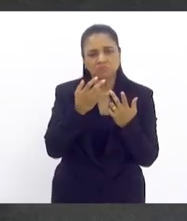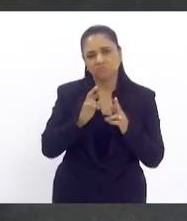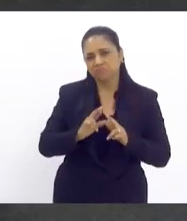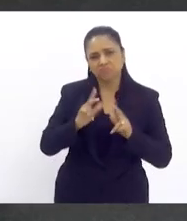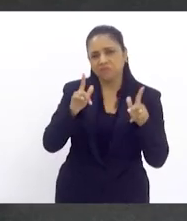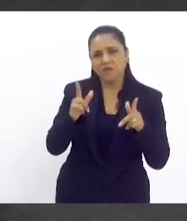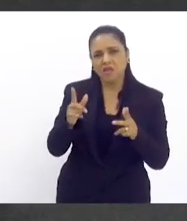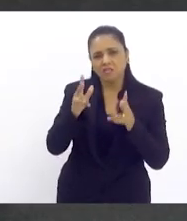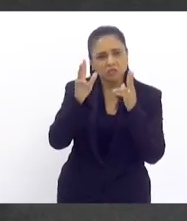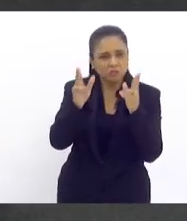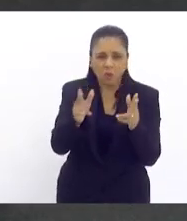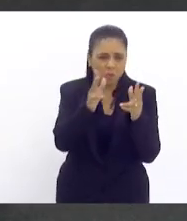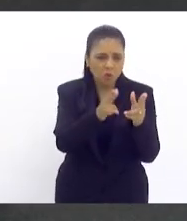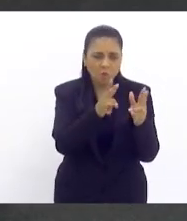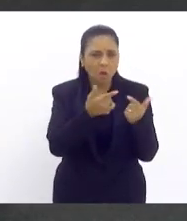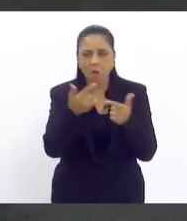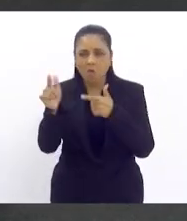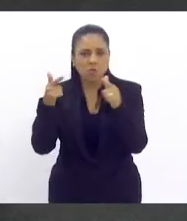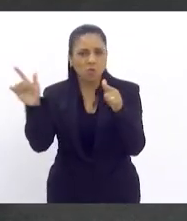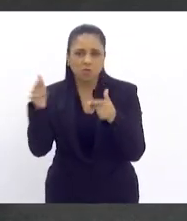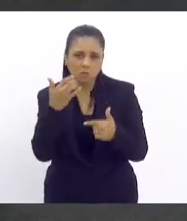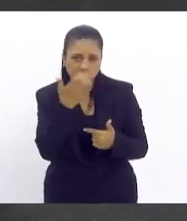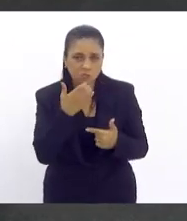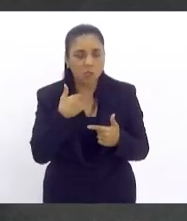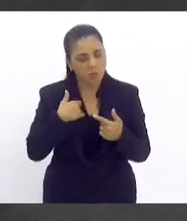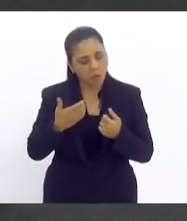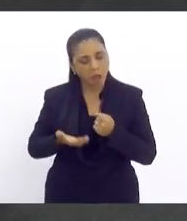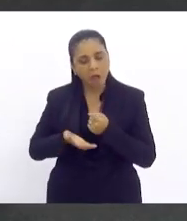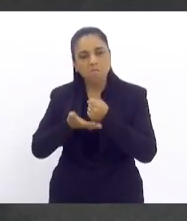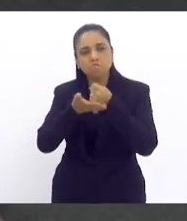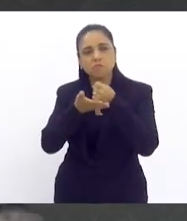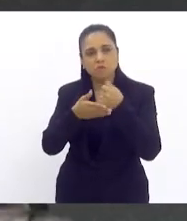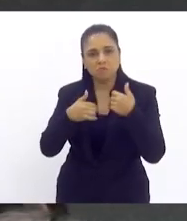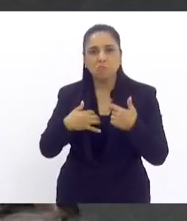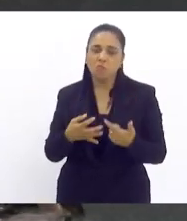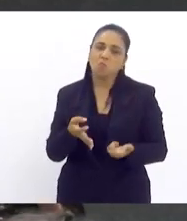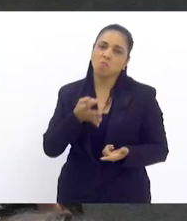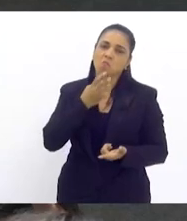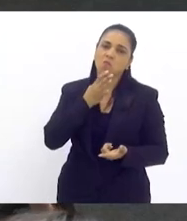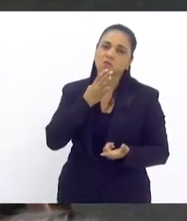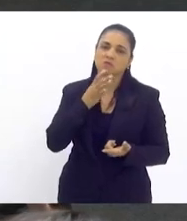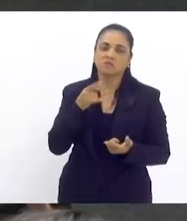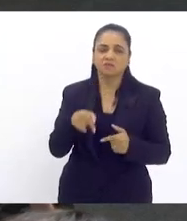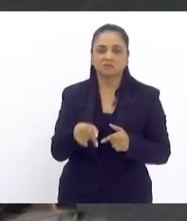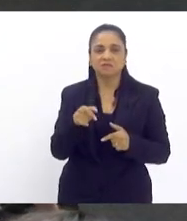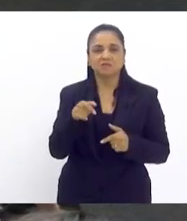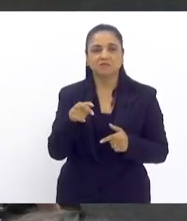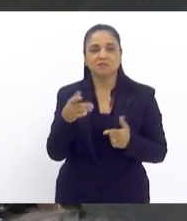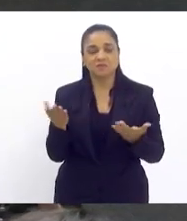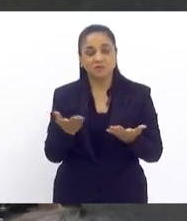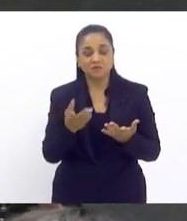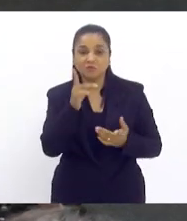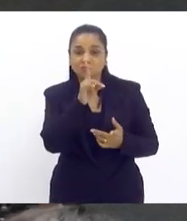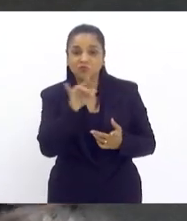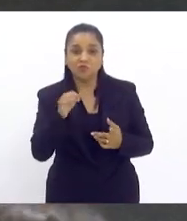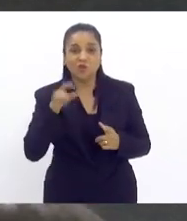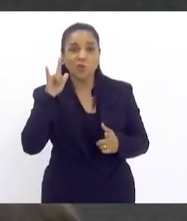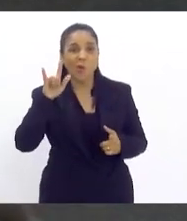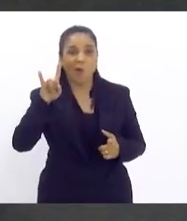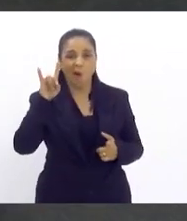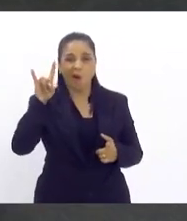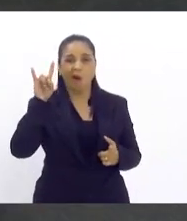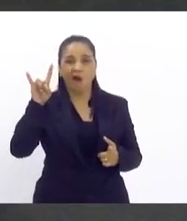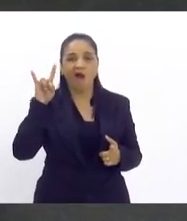aqui manifestar o meu apoio e o meu reconhecimento por termos aqui o Dia do Rock. Aproveito para lembrar mais